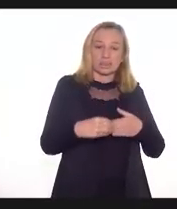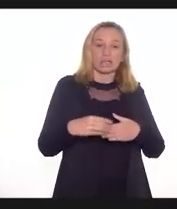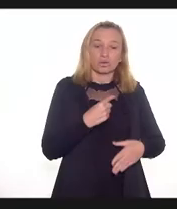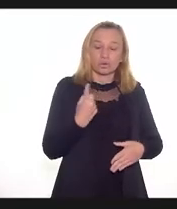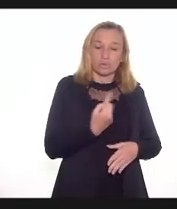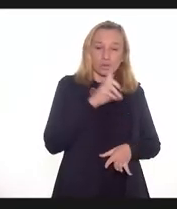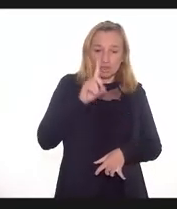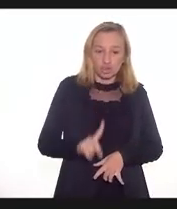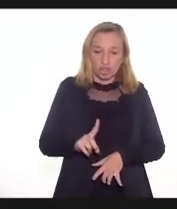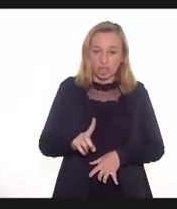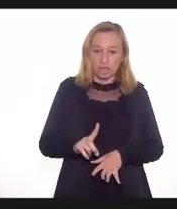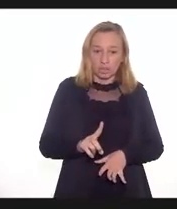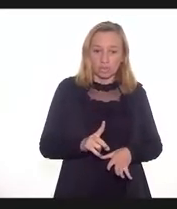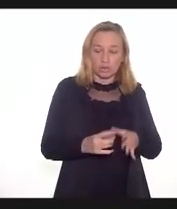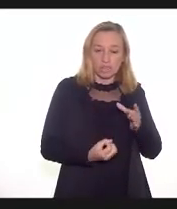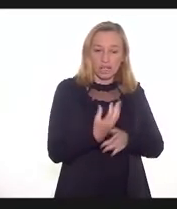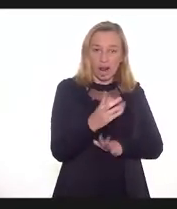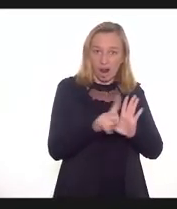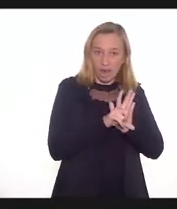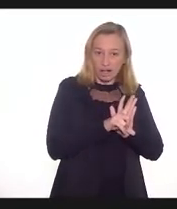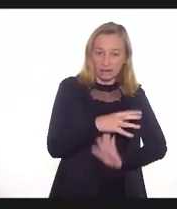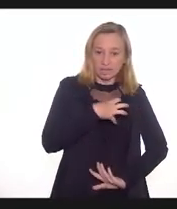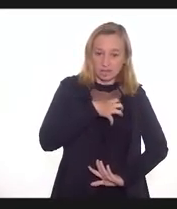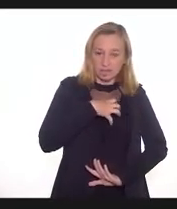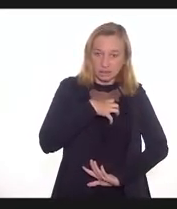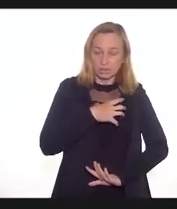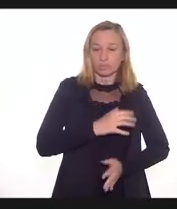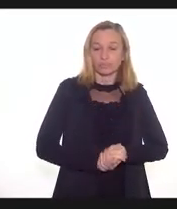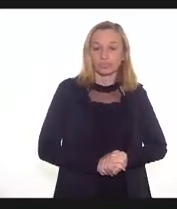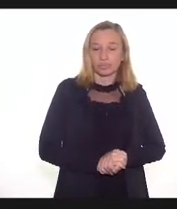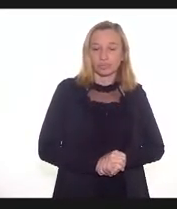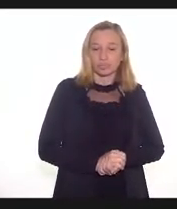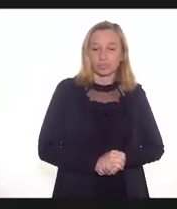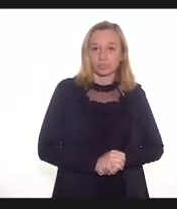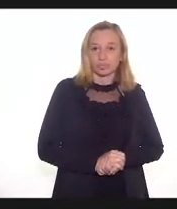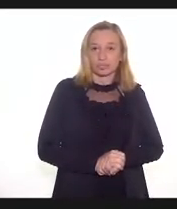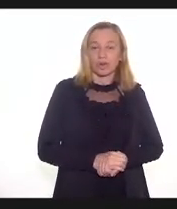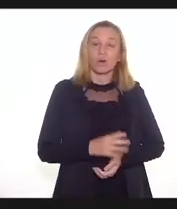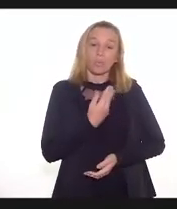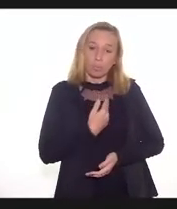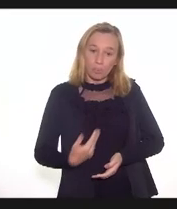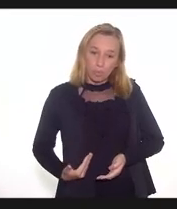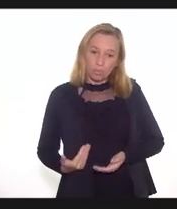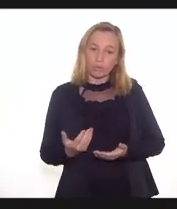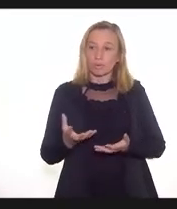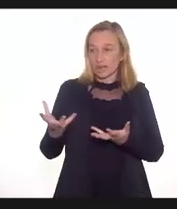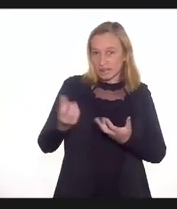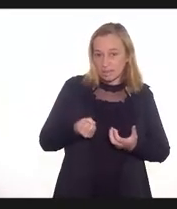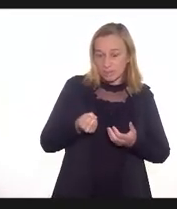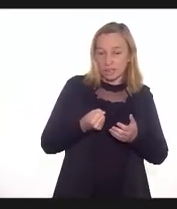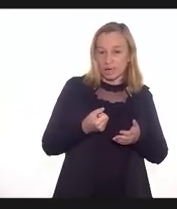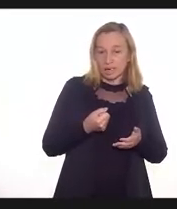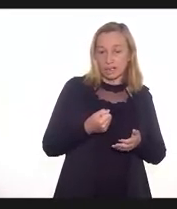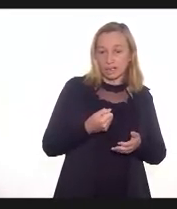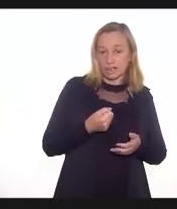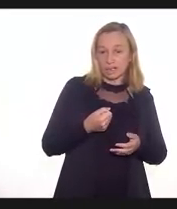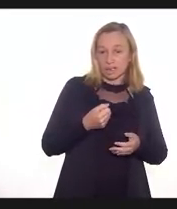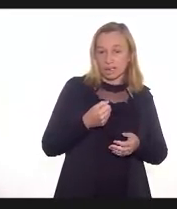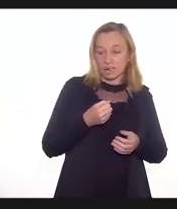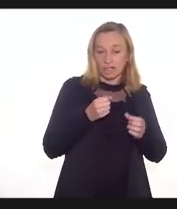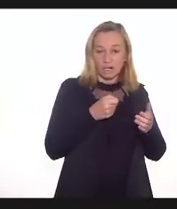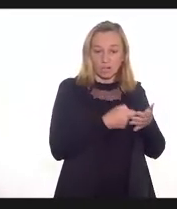em legislar nesse sentido, ou seja, já há uma ouvidoria, deve ser talvez pública para receber denúncias. Ao fazer isso, você